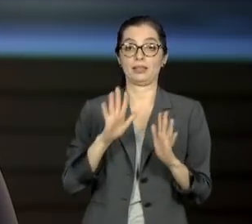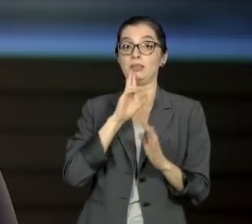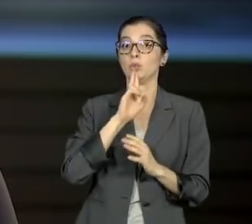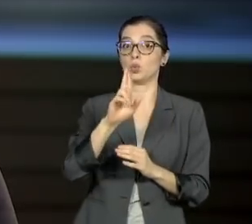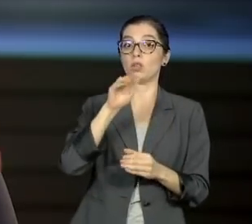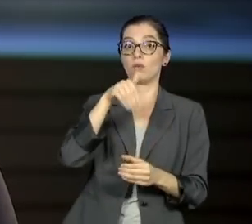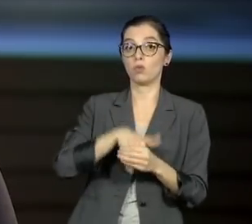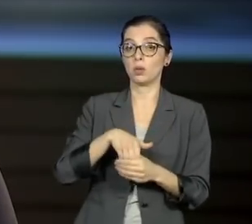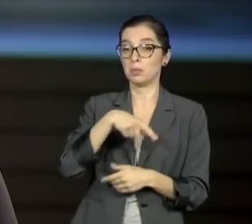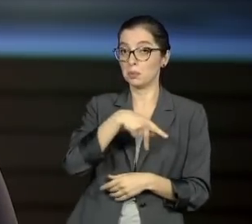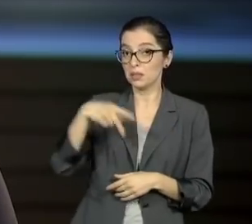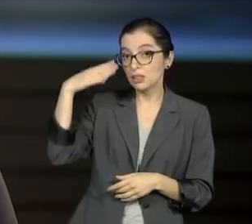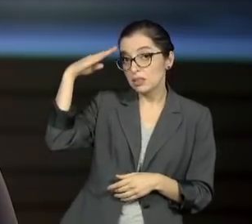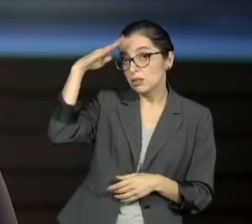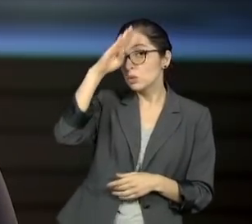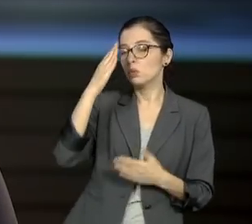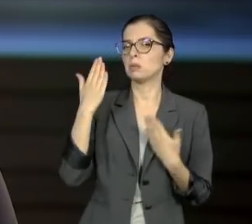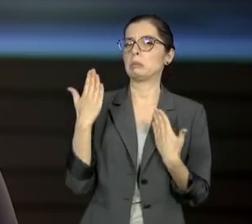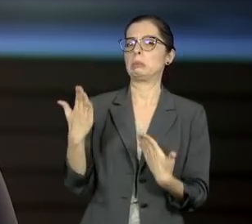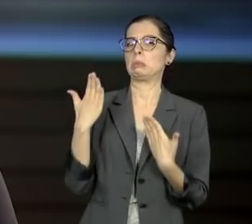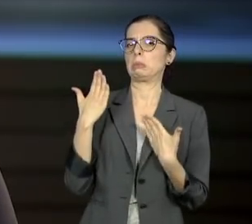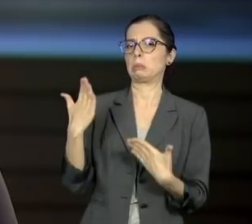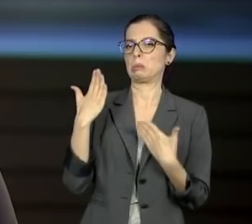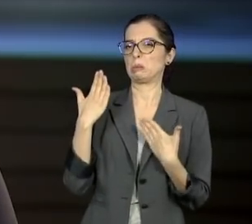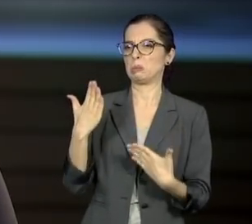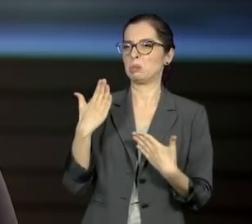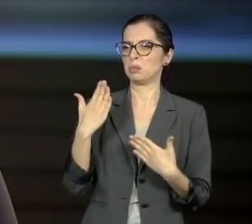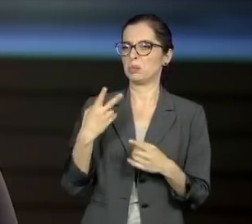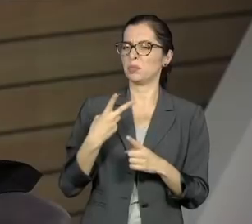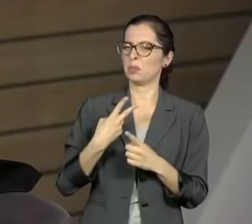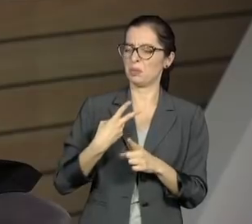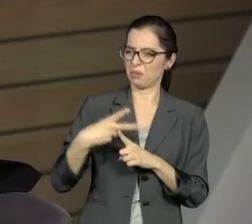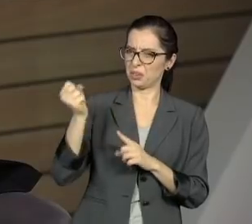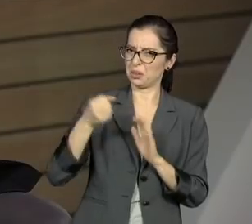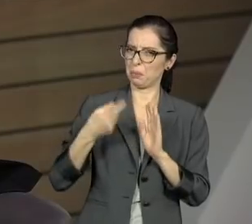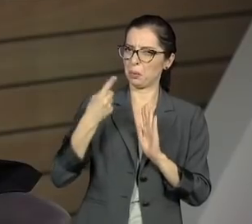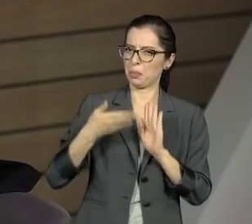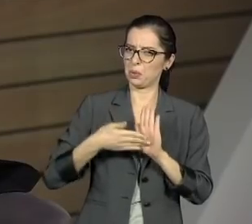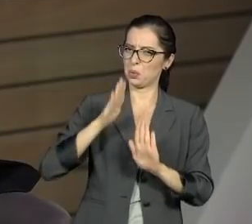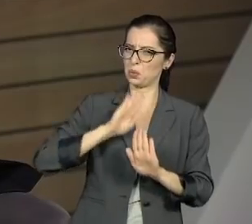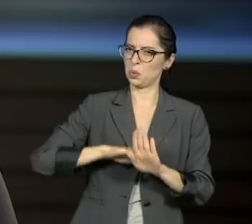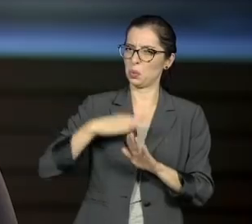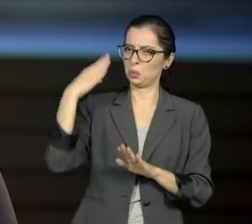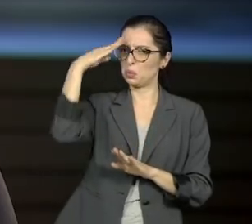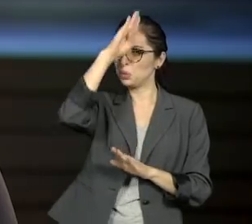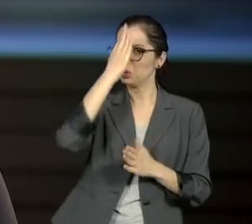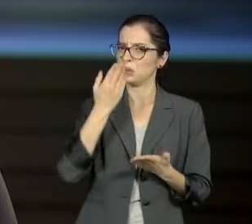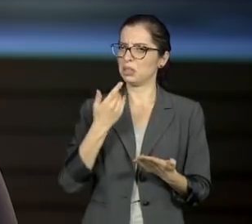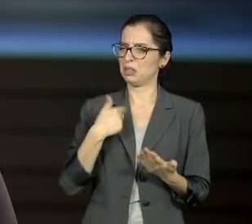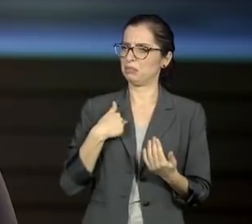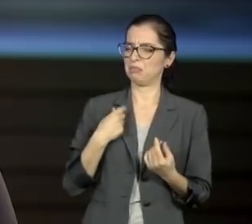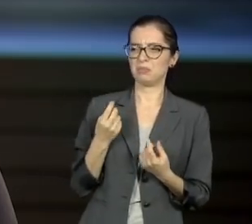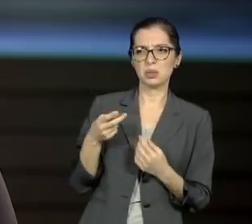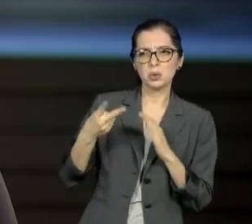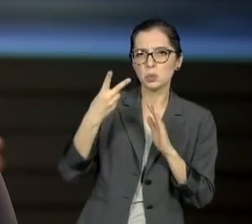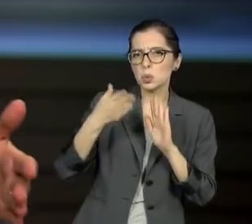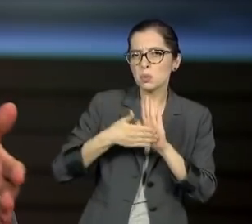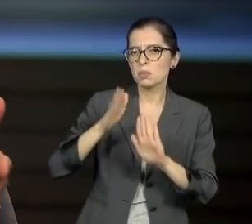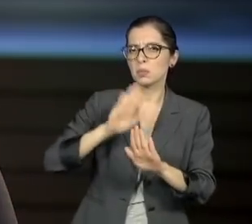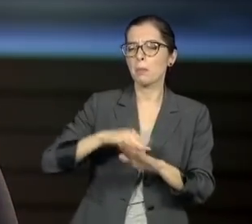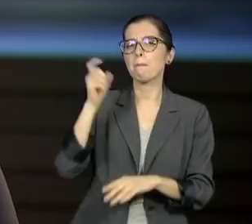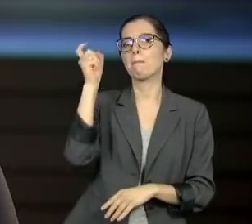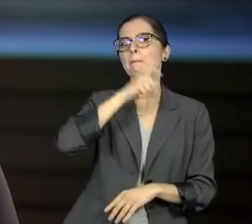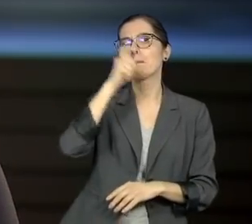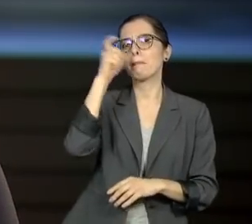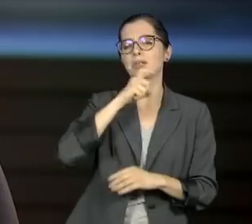venceu, dizendo que ele deveria ter vencido no primeiro turno. Com um precedente como esse, que pode acontecer nos Estados Unidos, de um